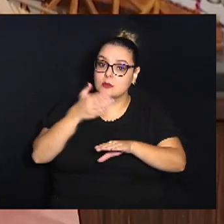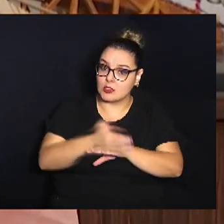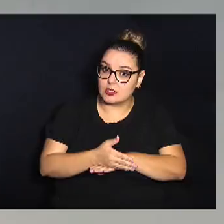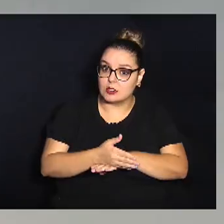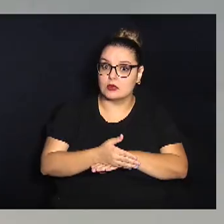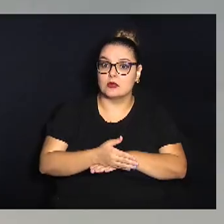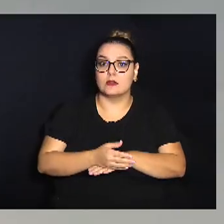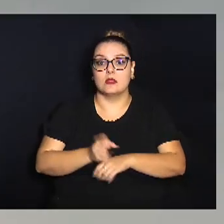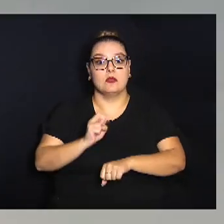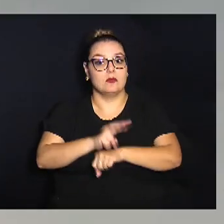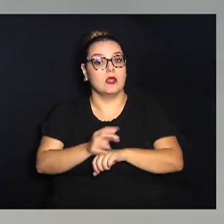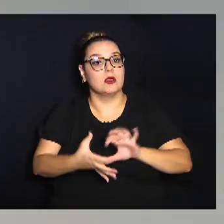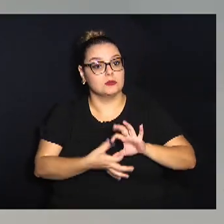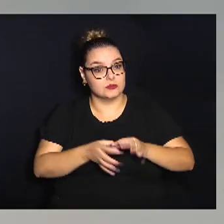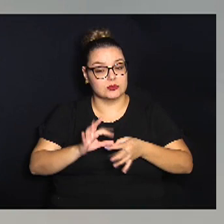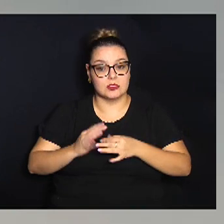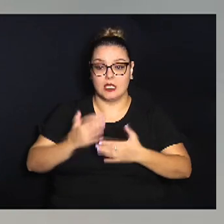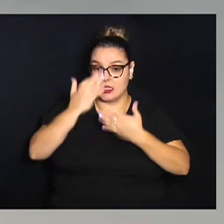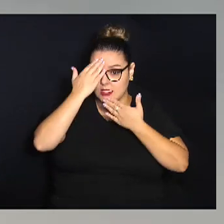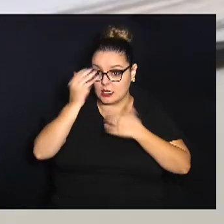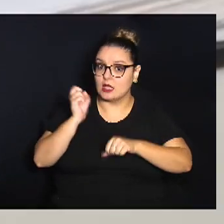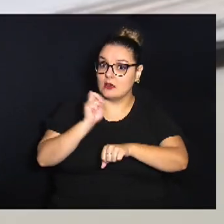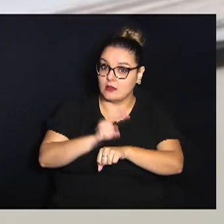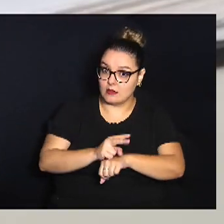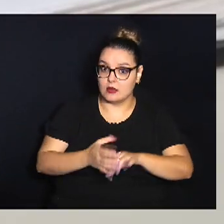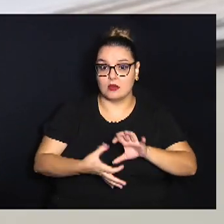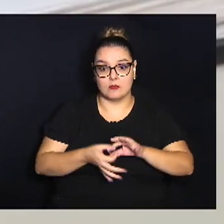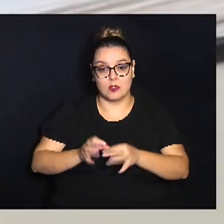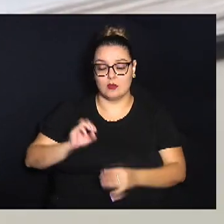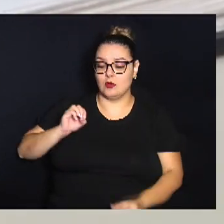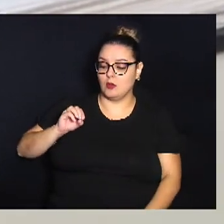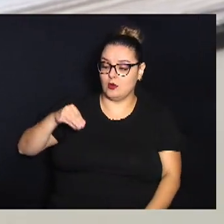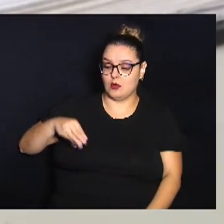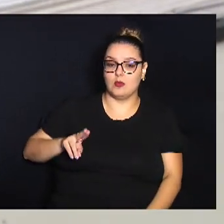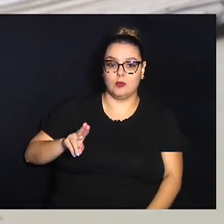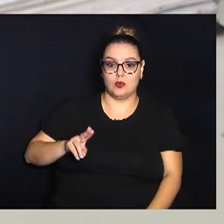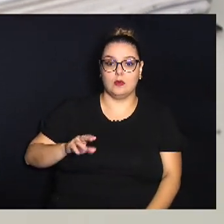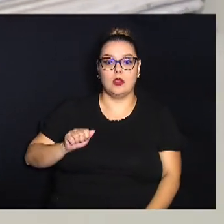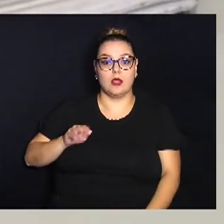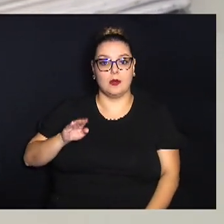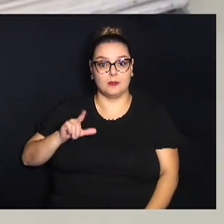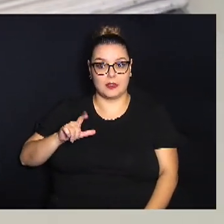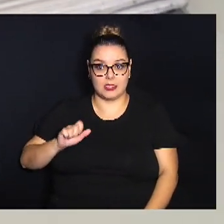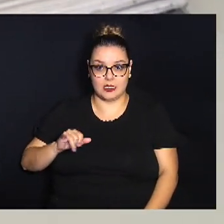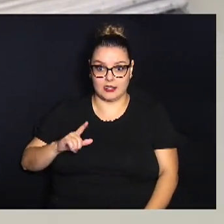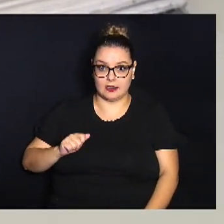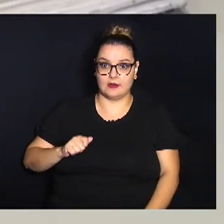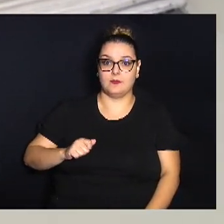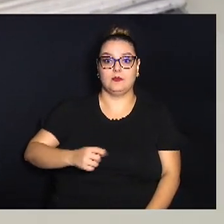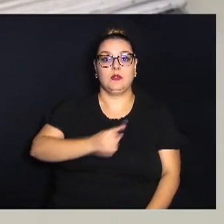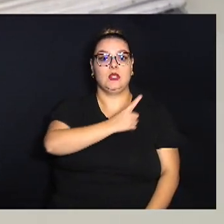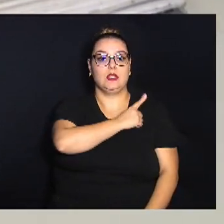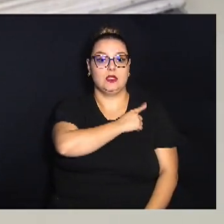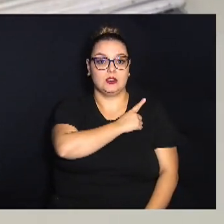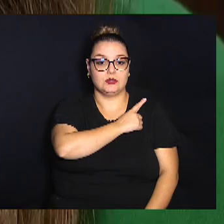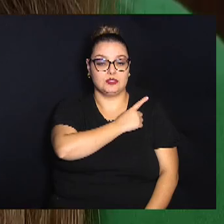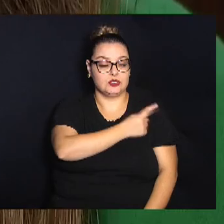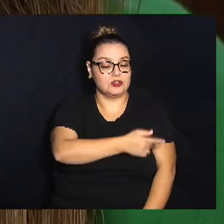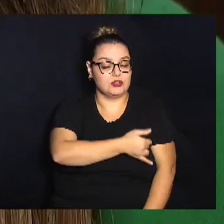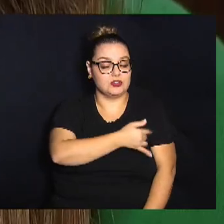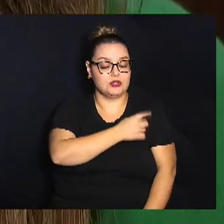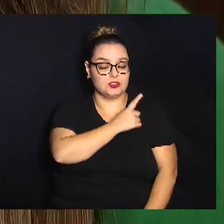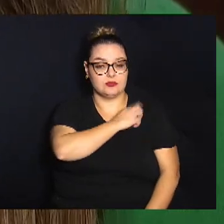Vagas Olímpicas. Graças às vagas olímpicas da OMU, a Biliana, de 17 anos, conseguiu ingressar no curso de entrada